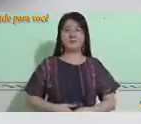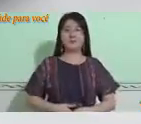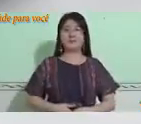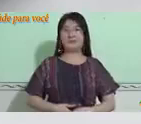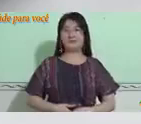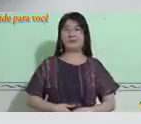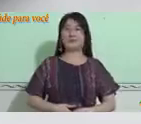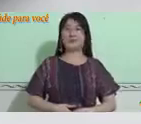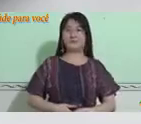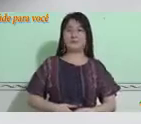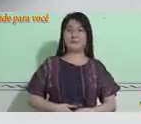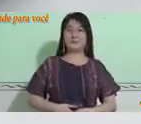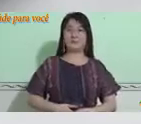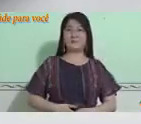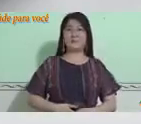anêmico.